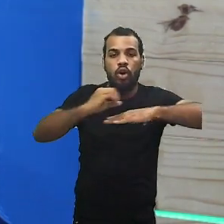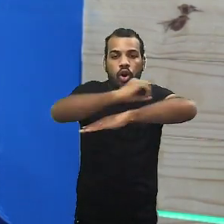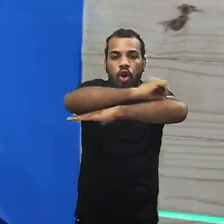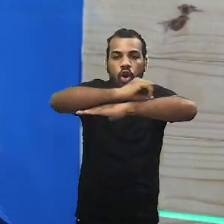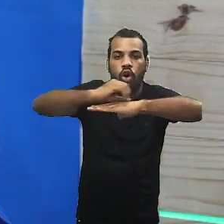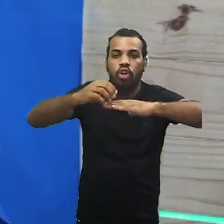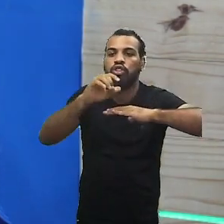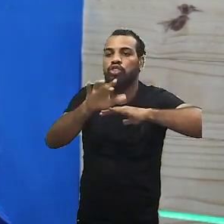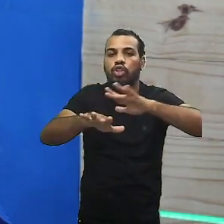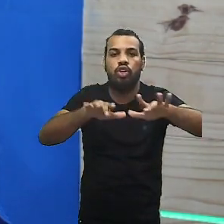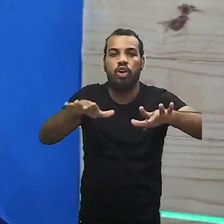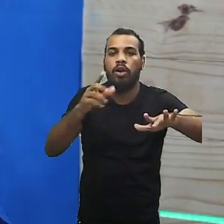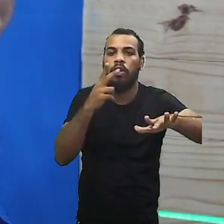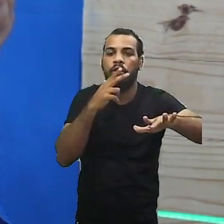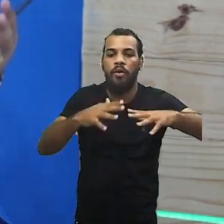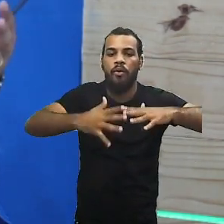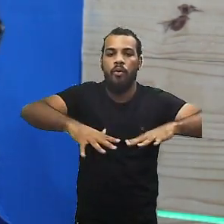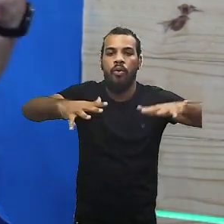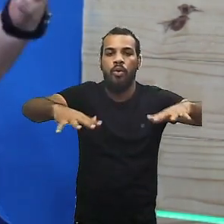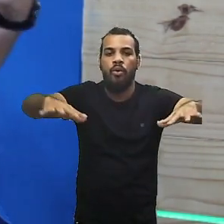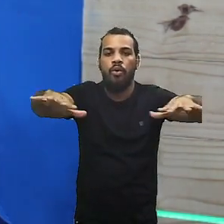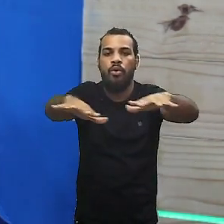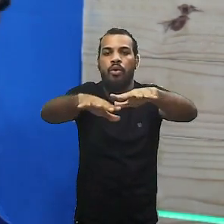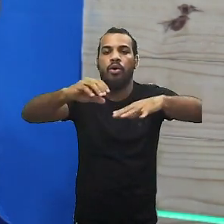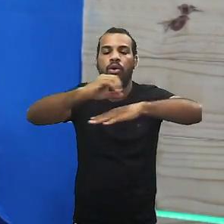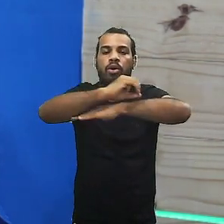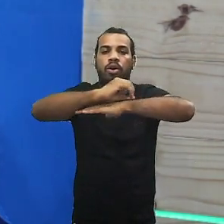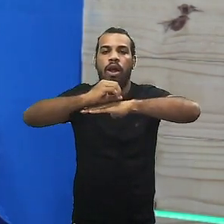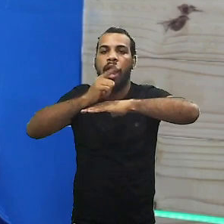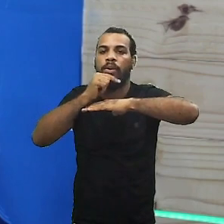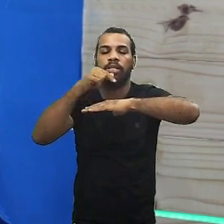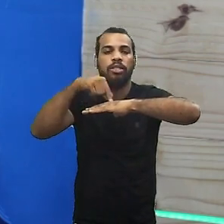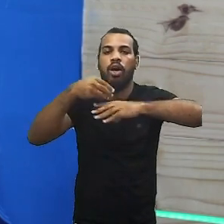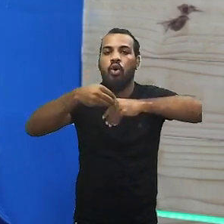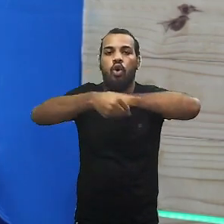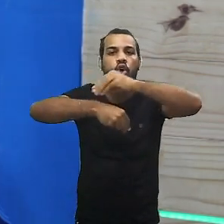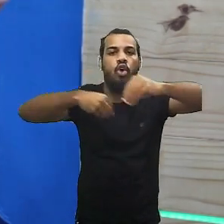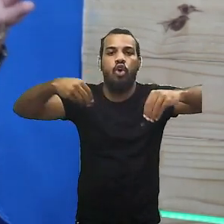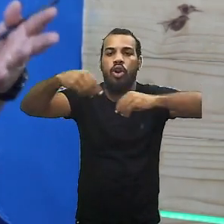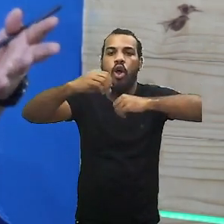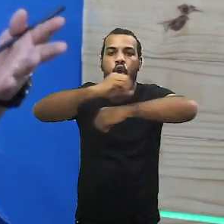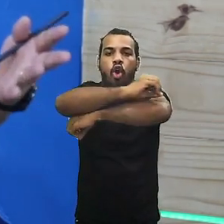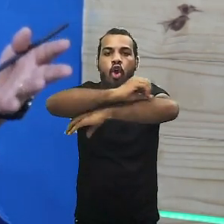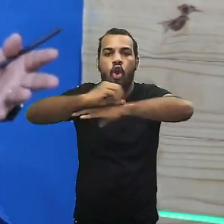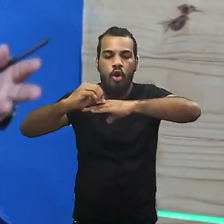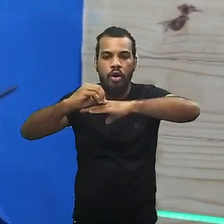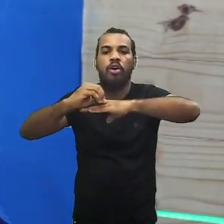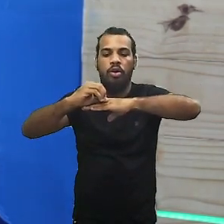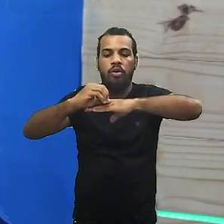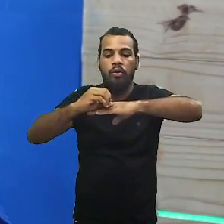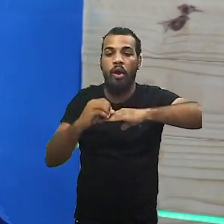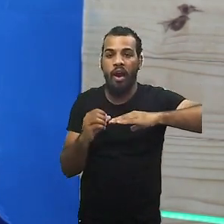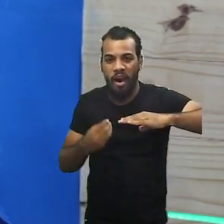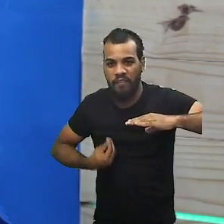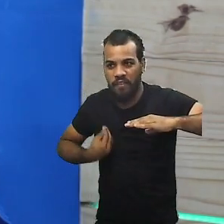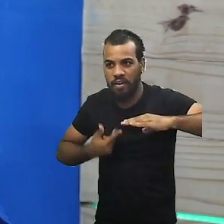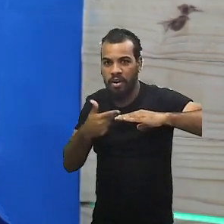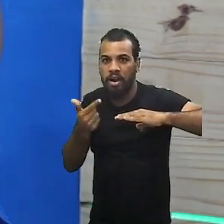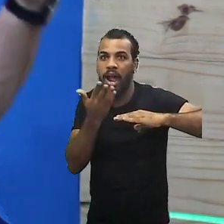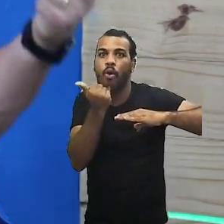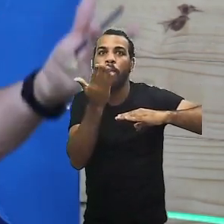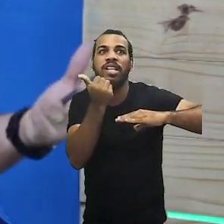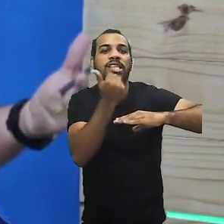orgânicas, sopas primordiais. Ou seja, é uma água cheia de substância orgânica, que para esses seres vivos é como se fosse cheias